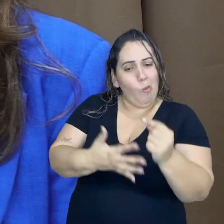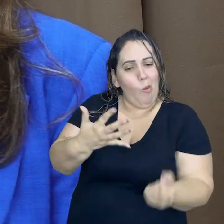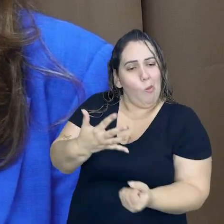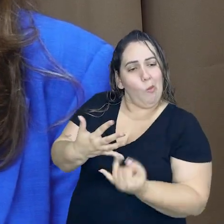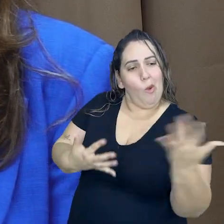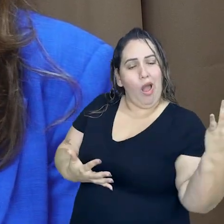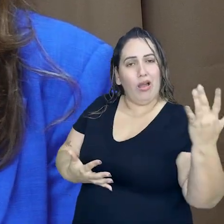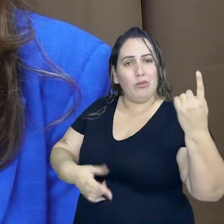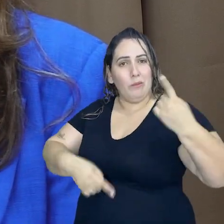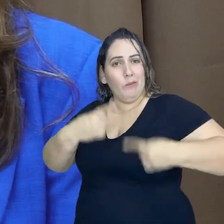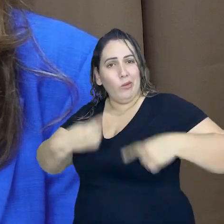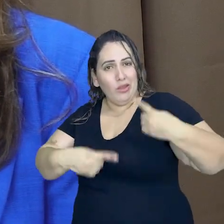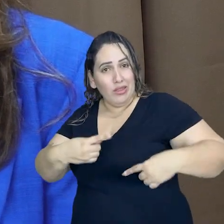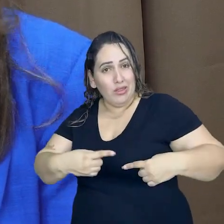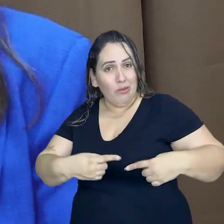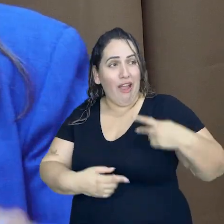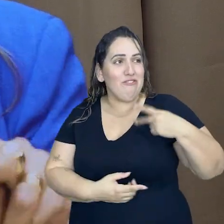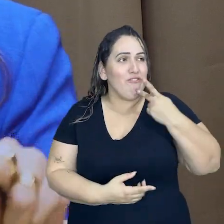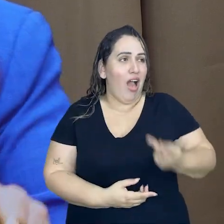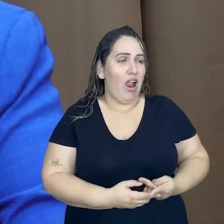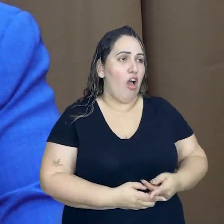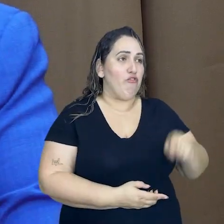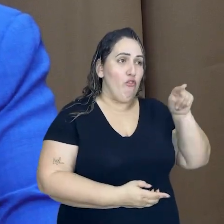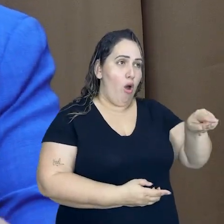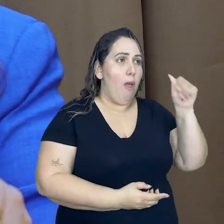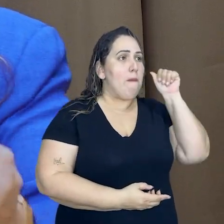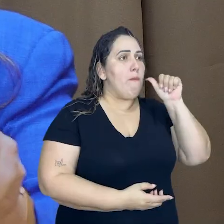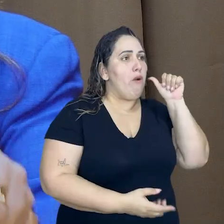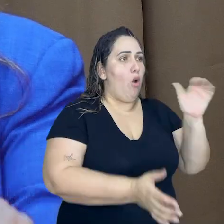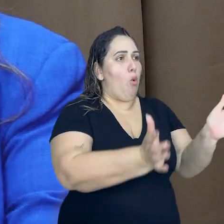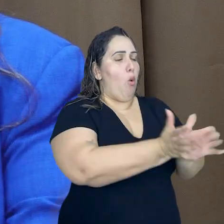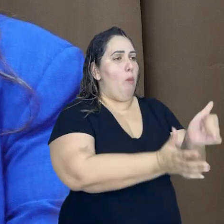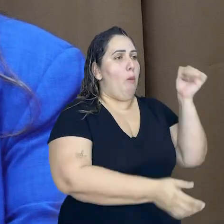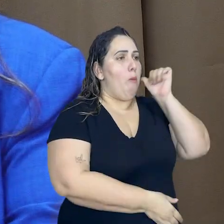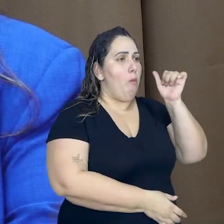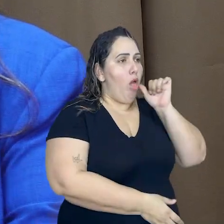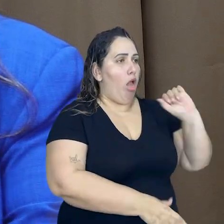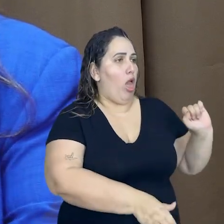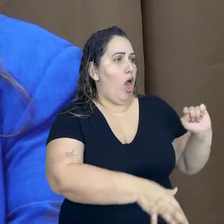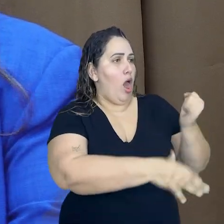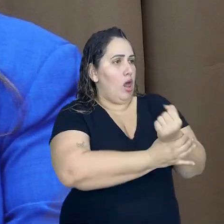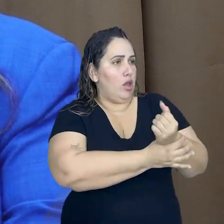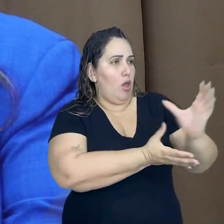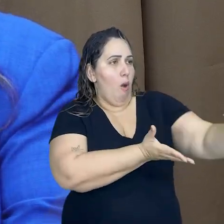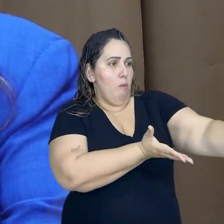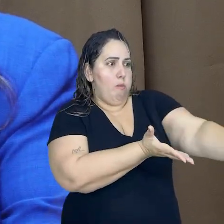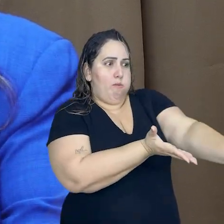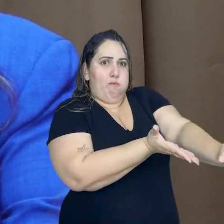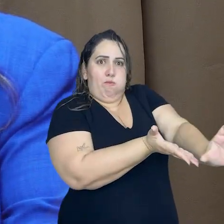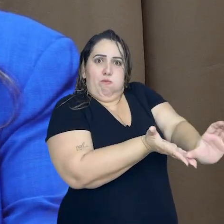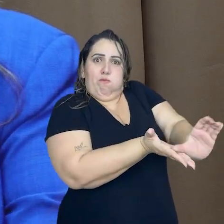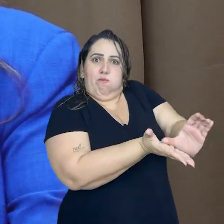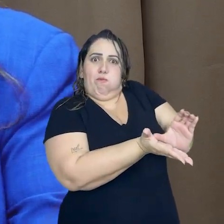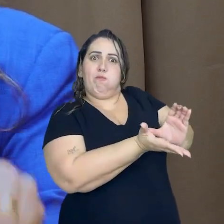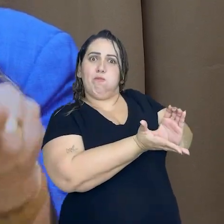mais recursos sejam destinados a nós, a gente vai dar 20% aqui para vocês ocuparem cadeiras, se isso passar, né? Mas